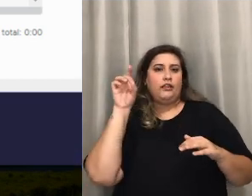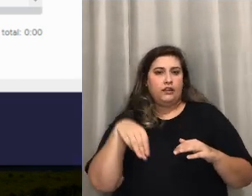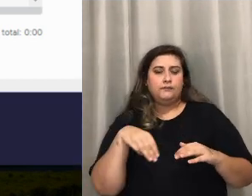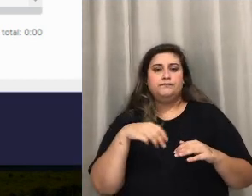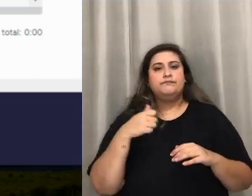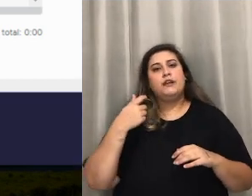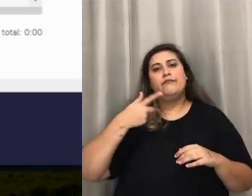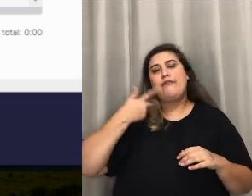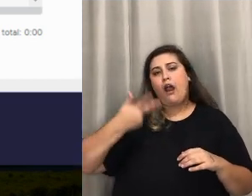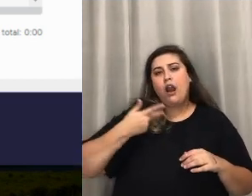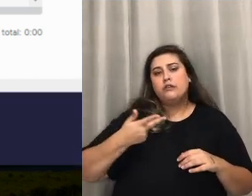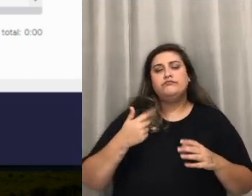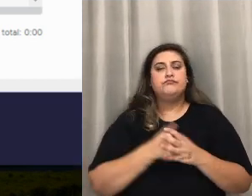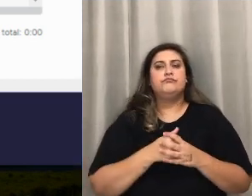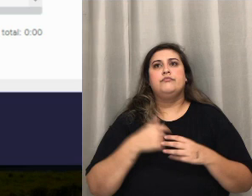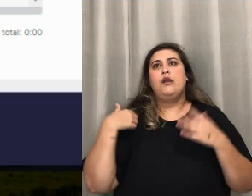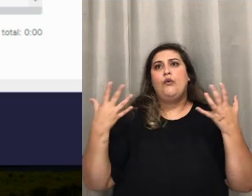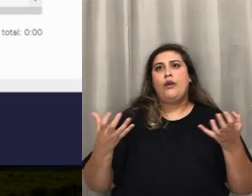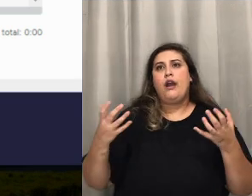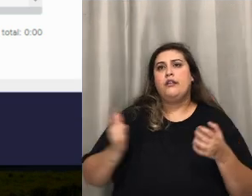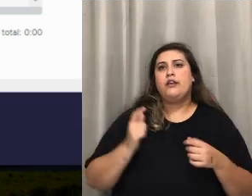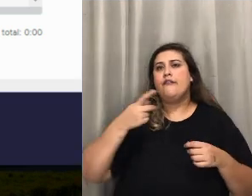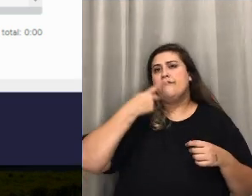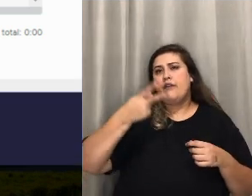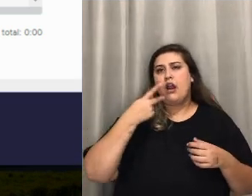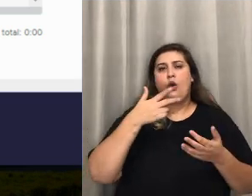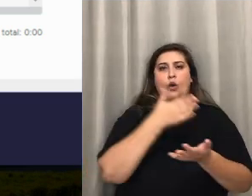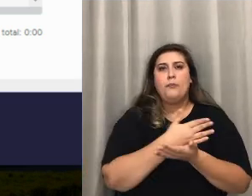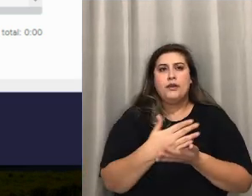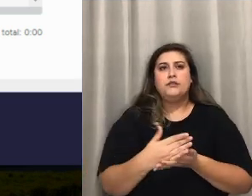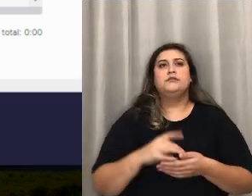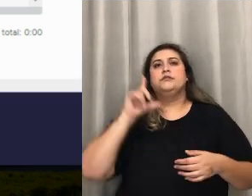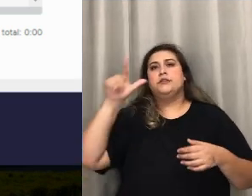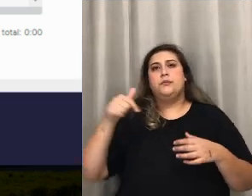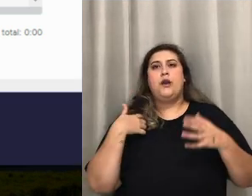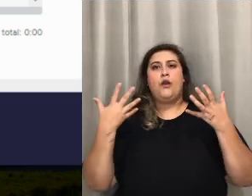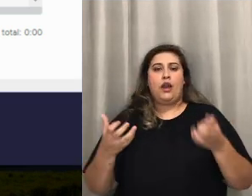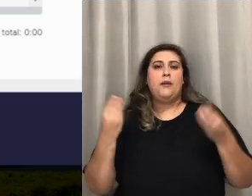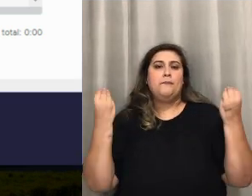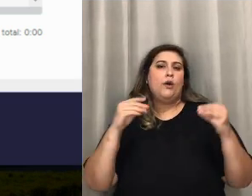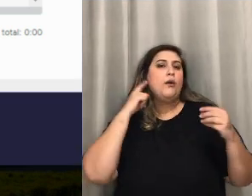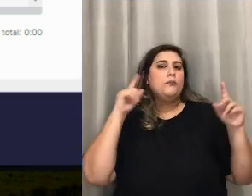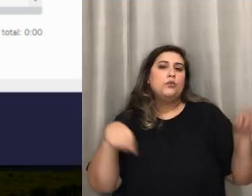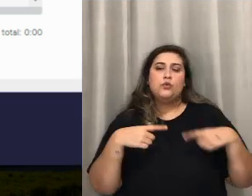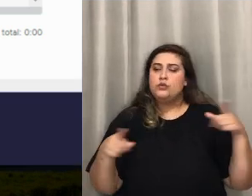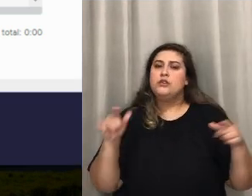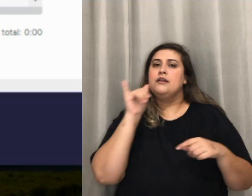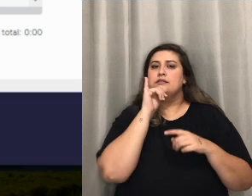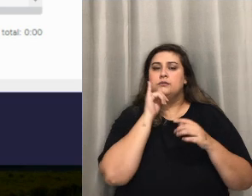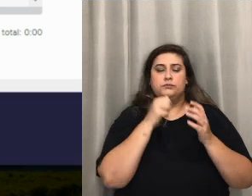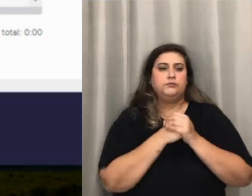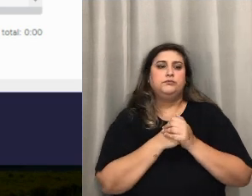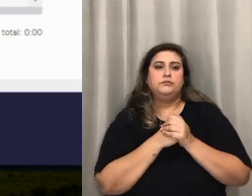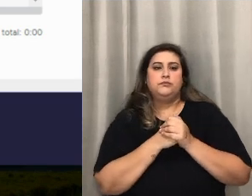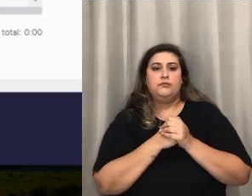organizar a ordem da fala. Então, primeiro eu quero que tenha uma fala inicial, depois eu quero que toque uma música,